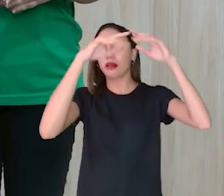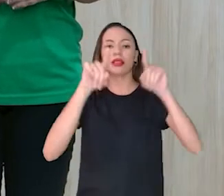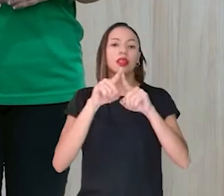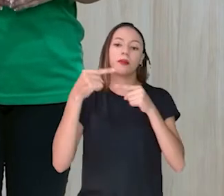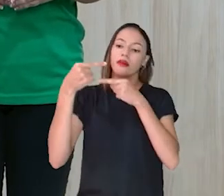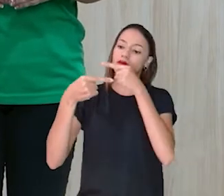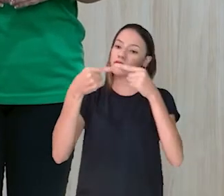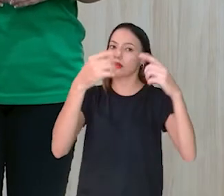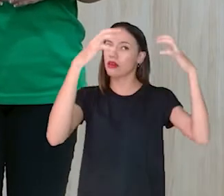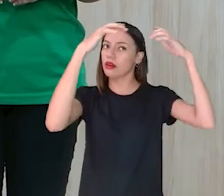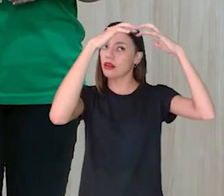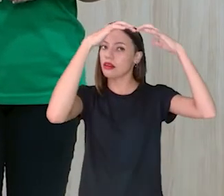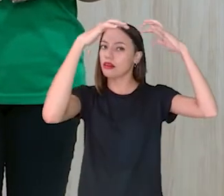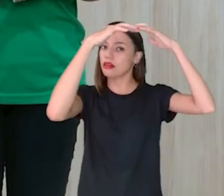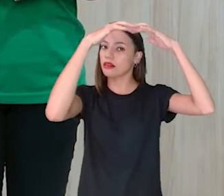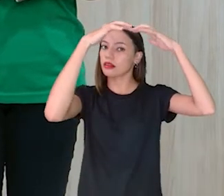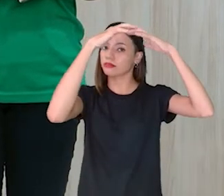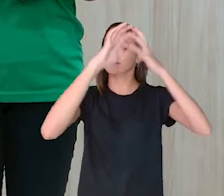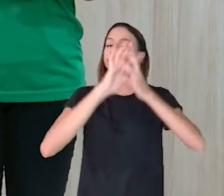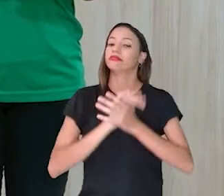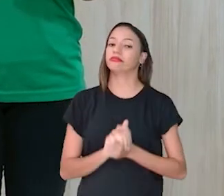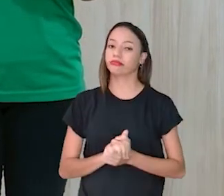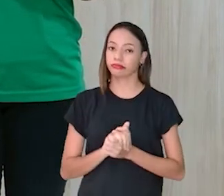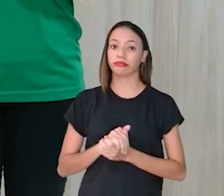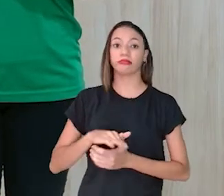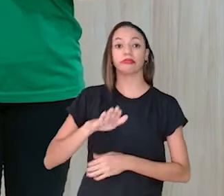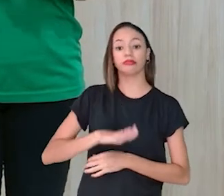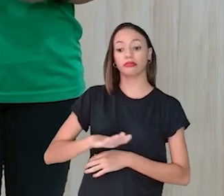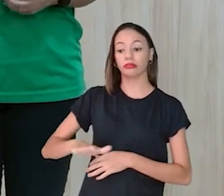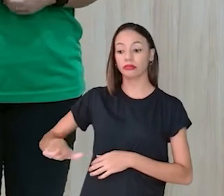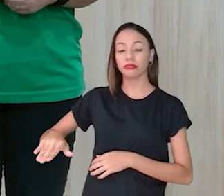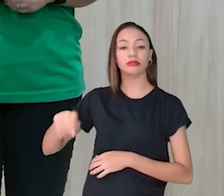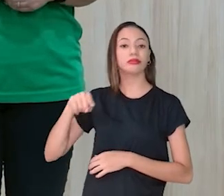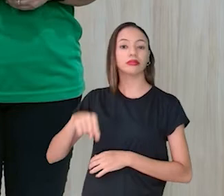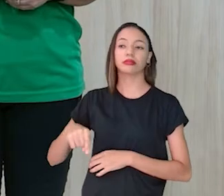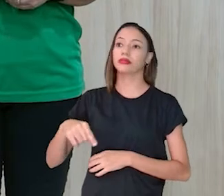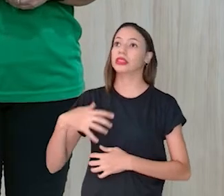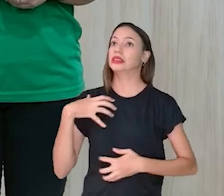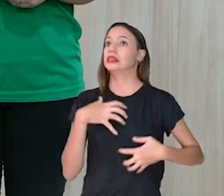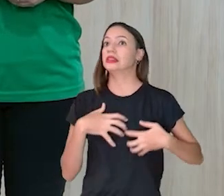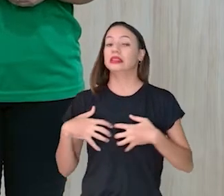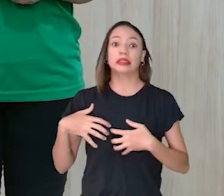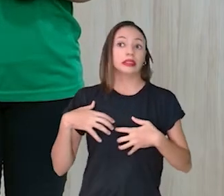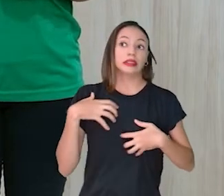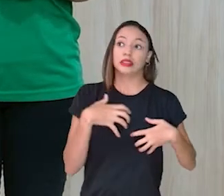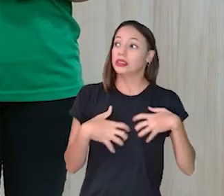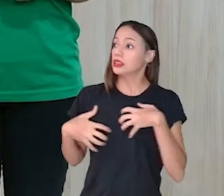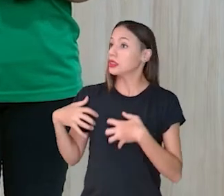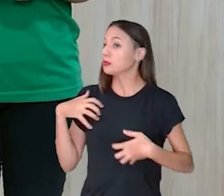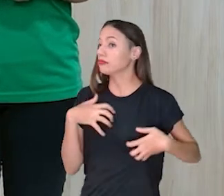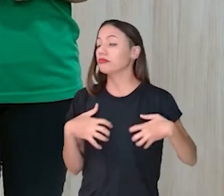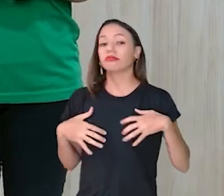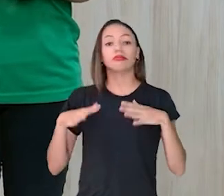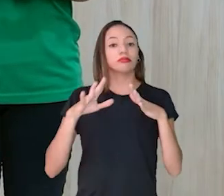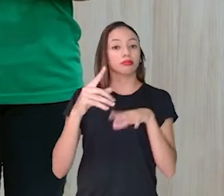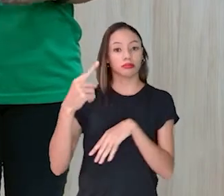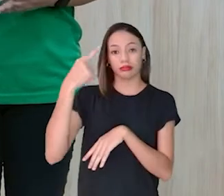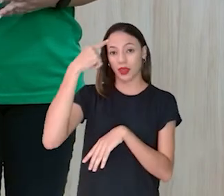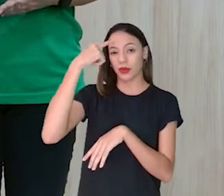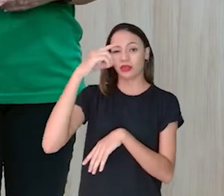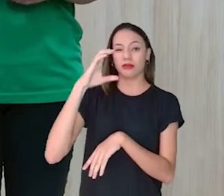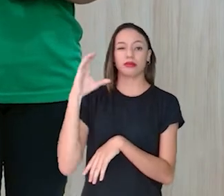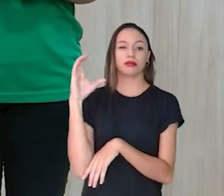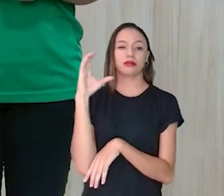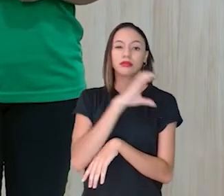do nosso cérebro. E essas crianças cada vez mais agitadas. Então, essa síndrome do pensamento